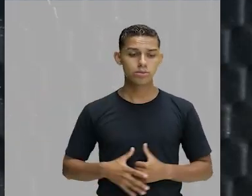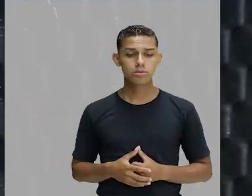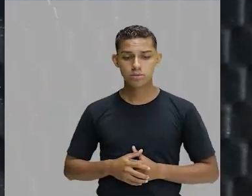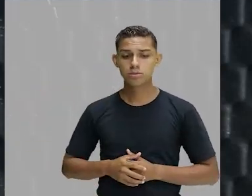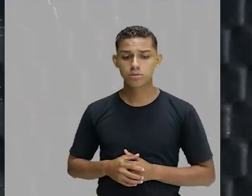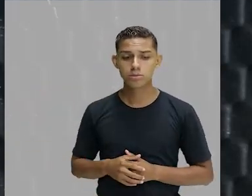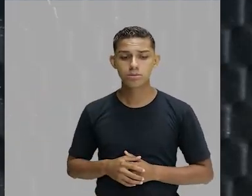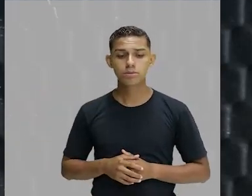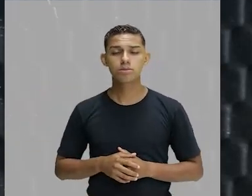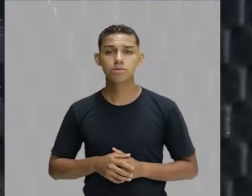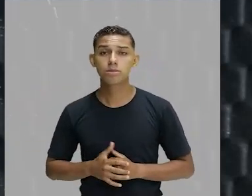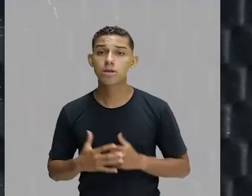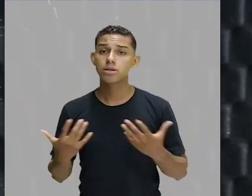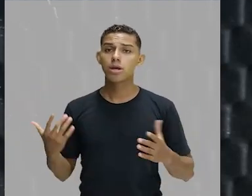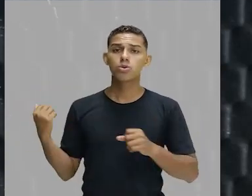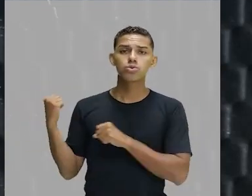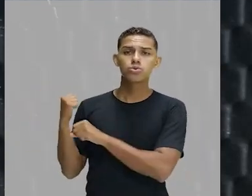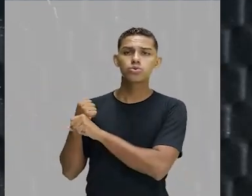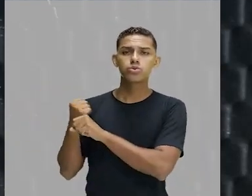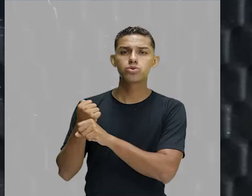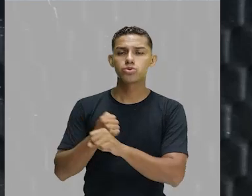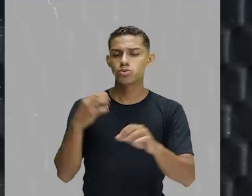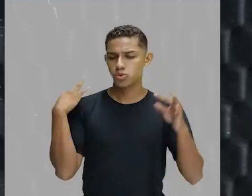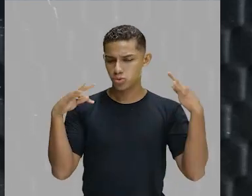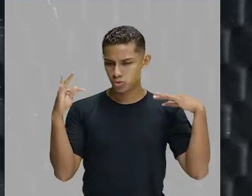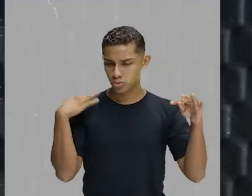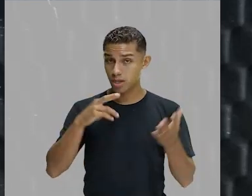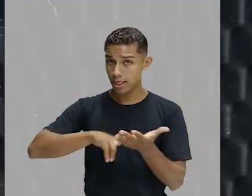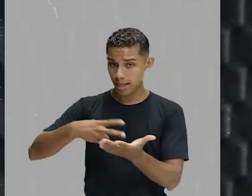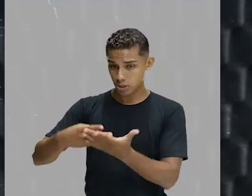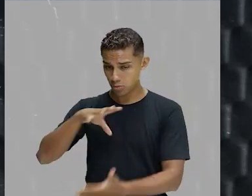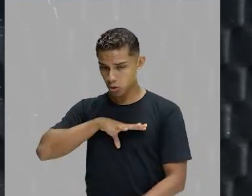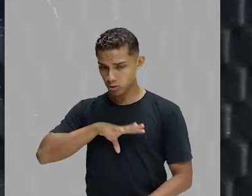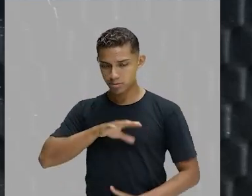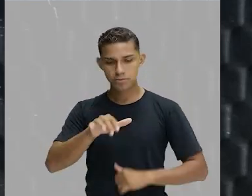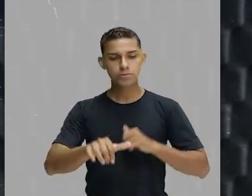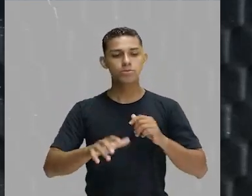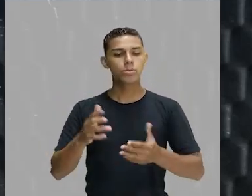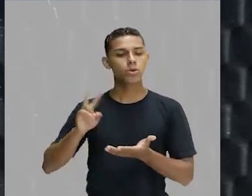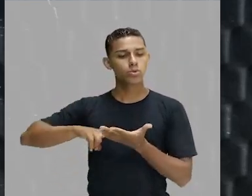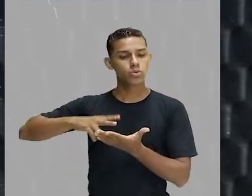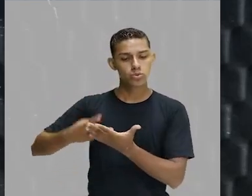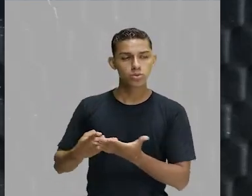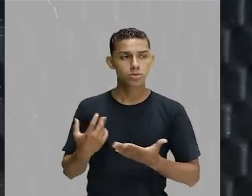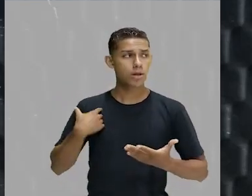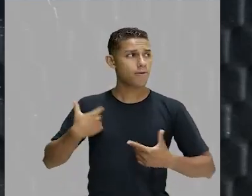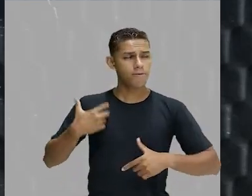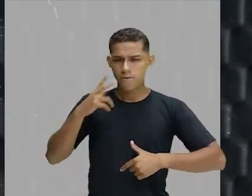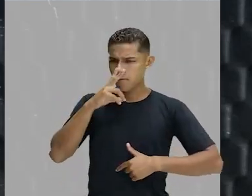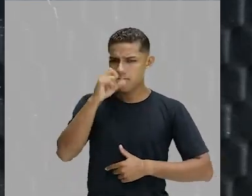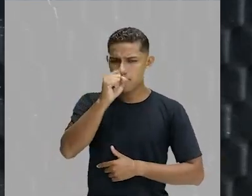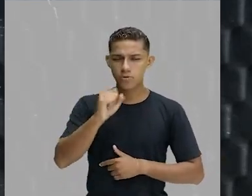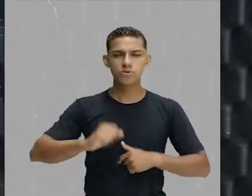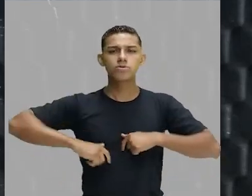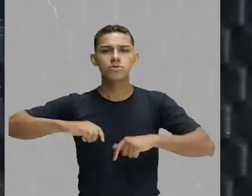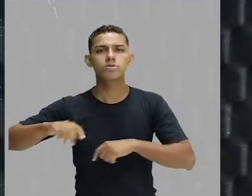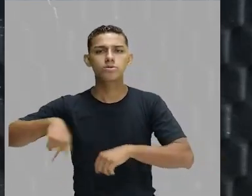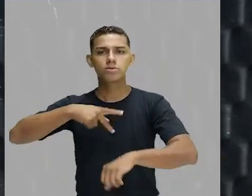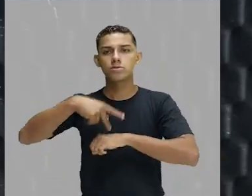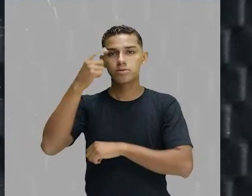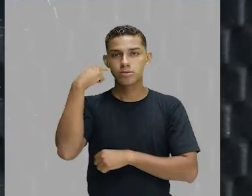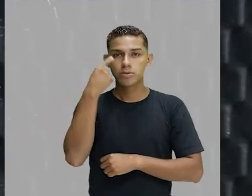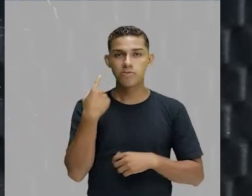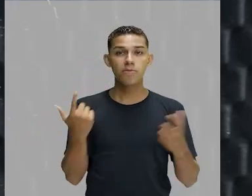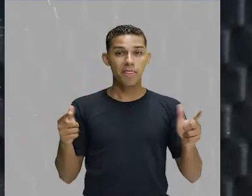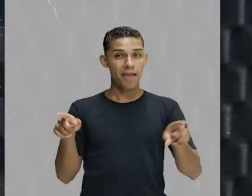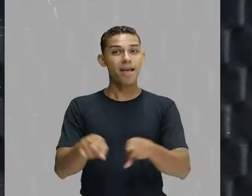Então, durante os últimos anos, o turismo rural ele está chegando com força total na Espanha. É uma